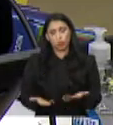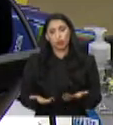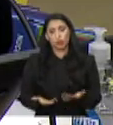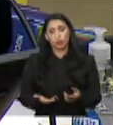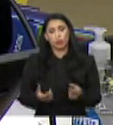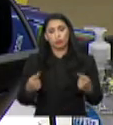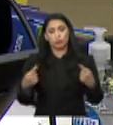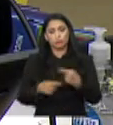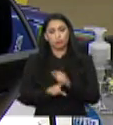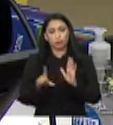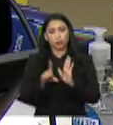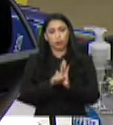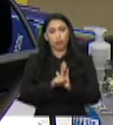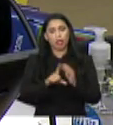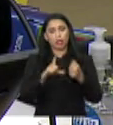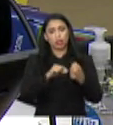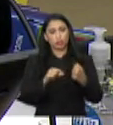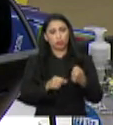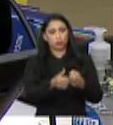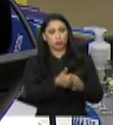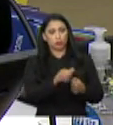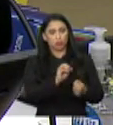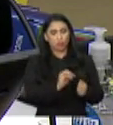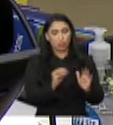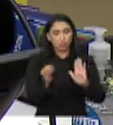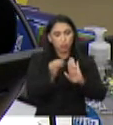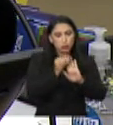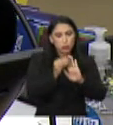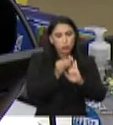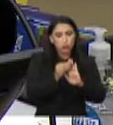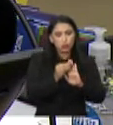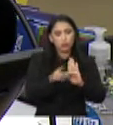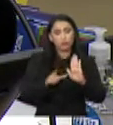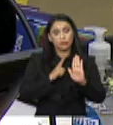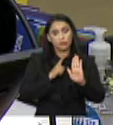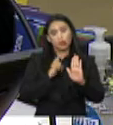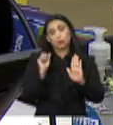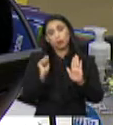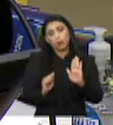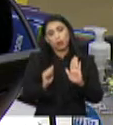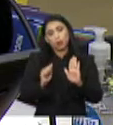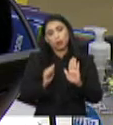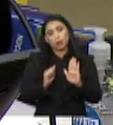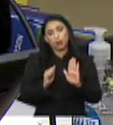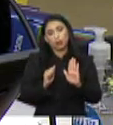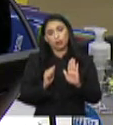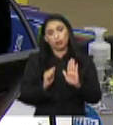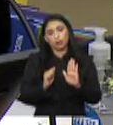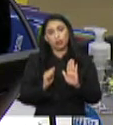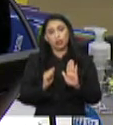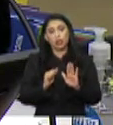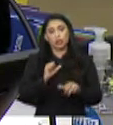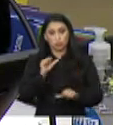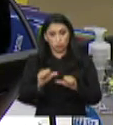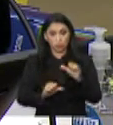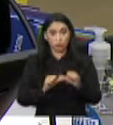aos ilícitos do artigo 10 o segundo o dispositivo prevendo a possibilidade rescisória